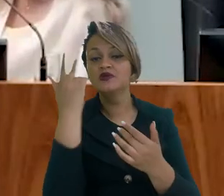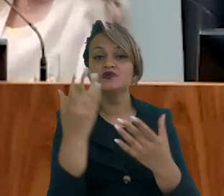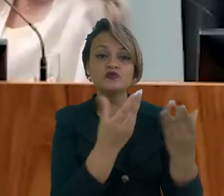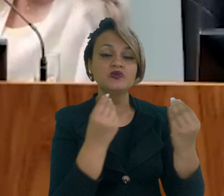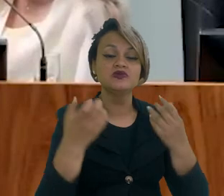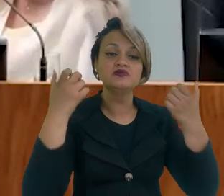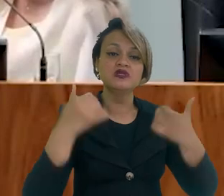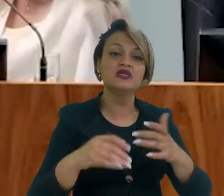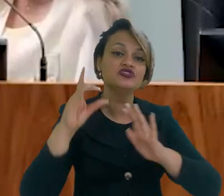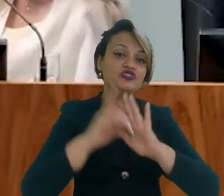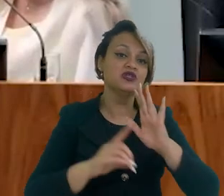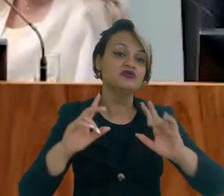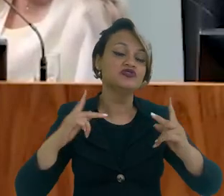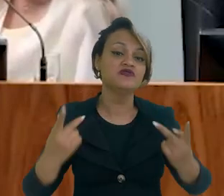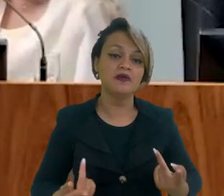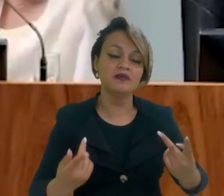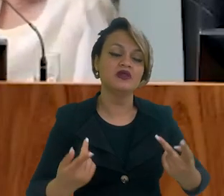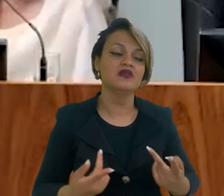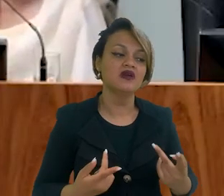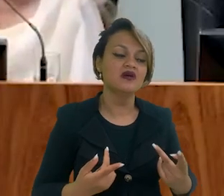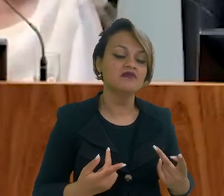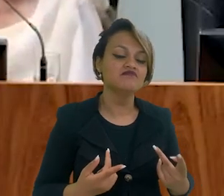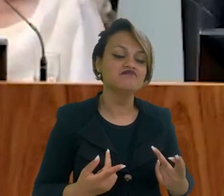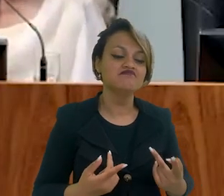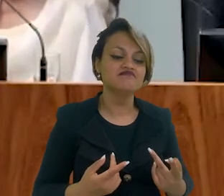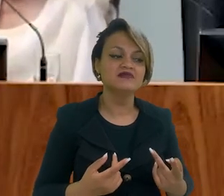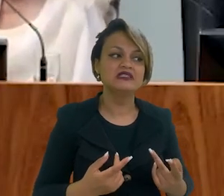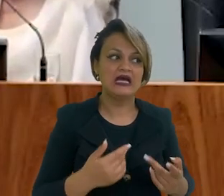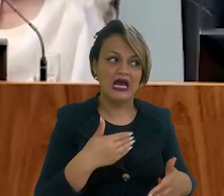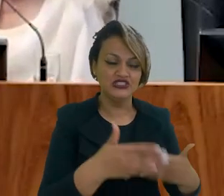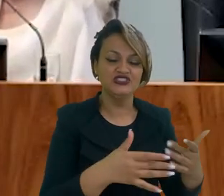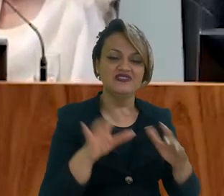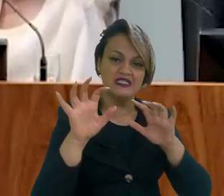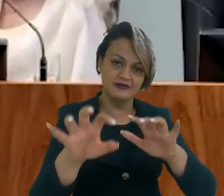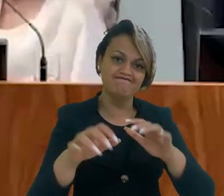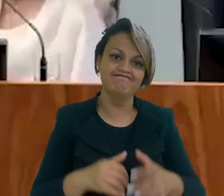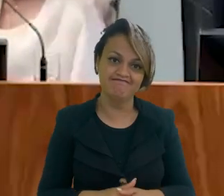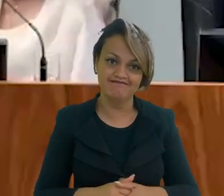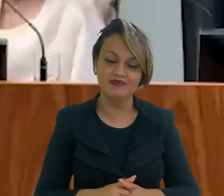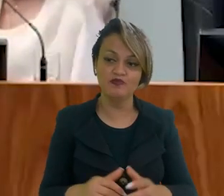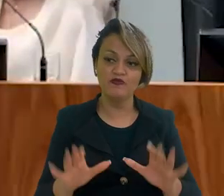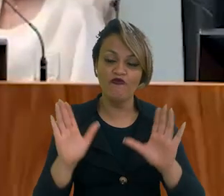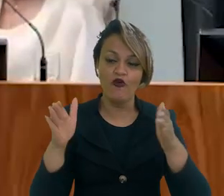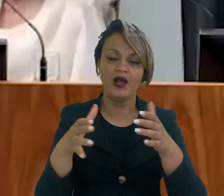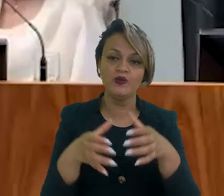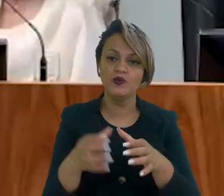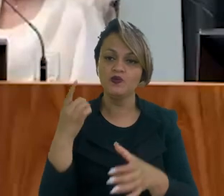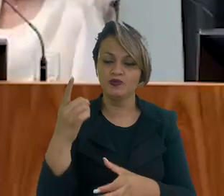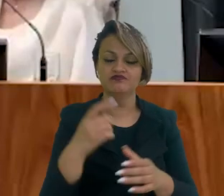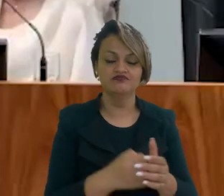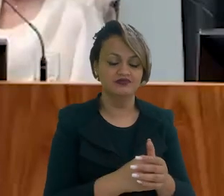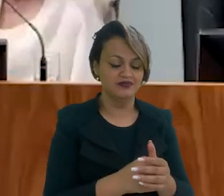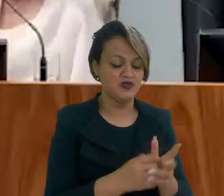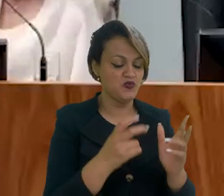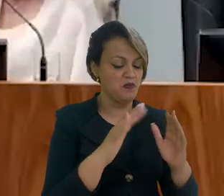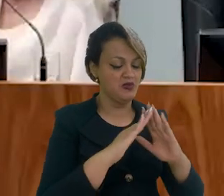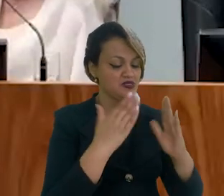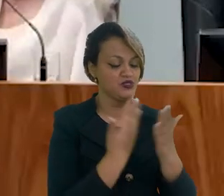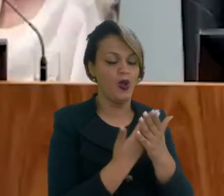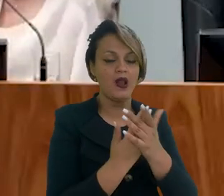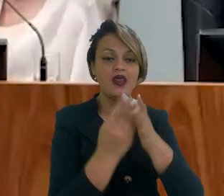afeta diretamente as estruturas de células da sociedade né muitos dizem que o nosso dia de família está se aproximando para